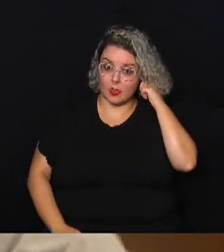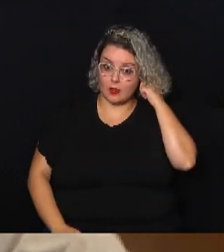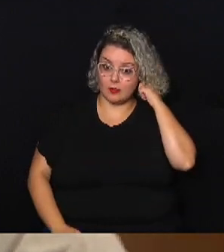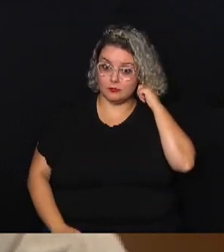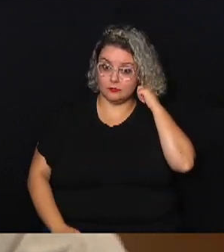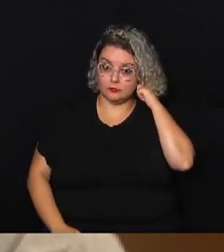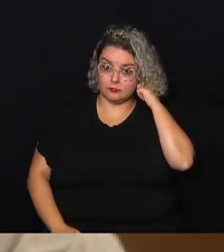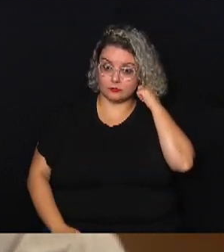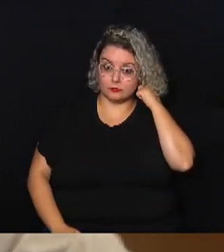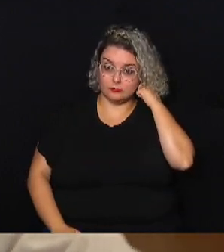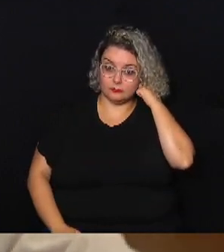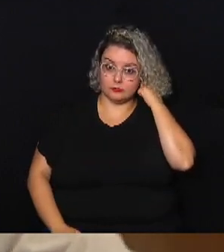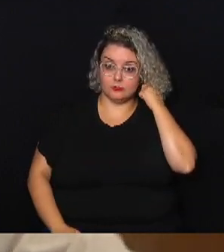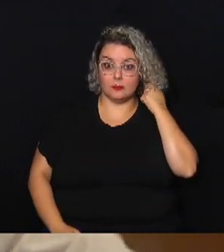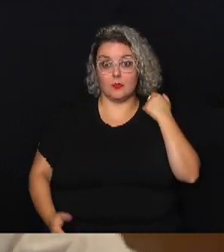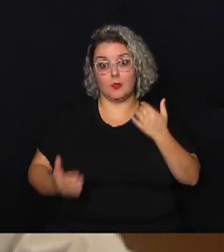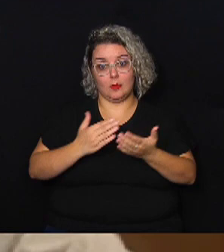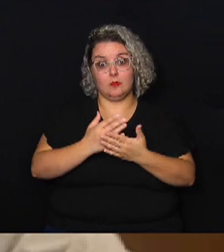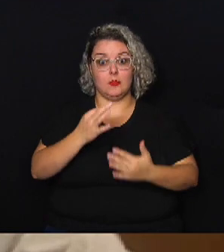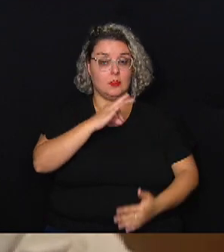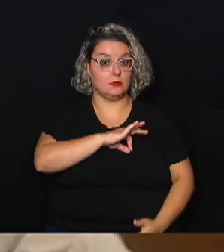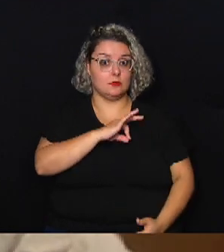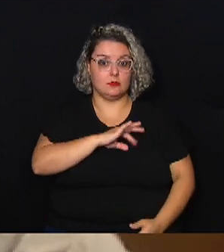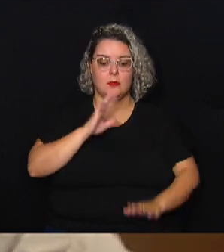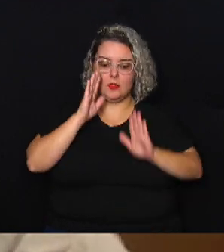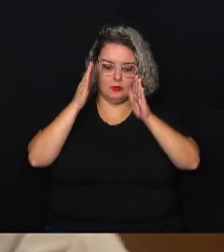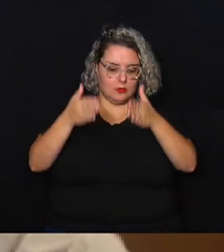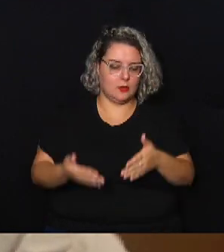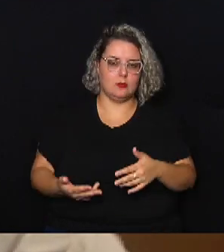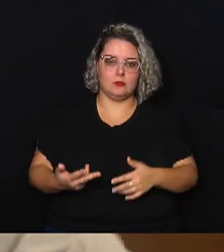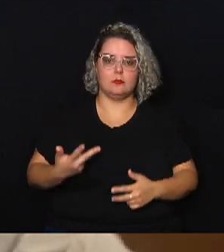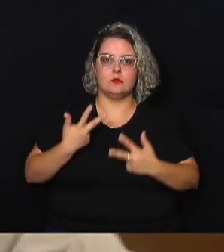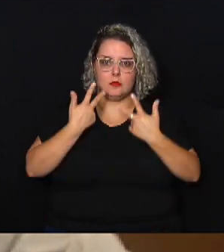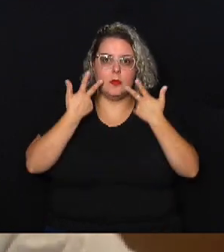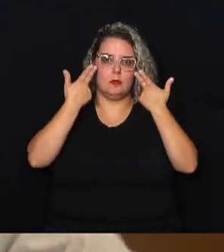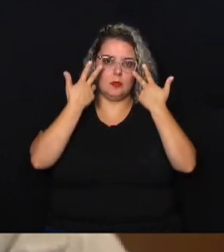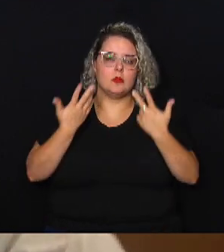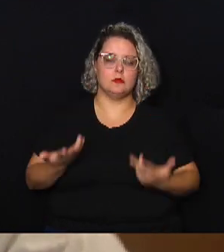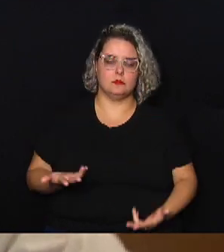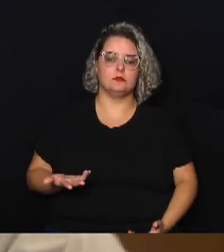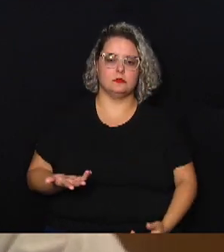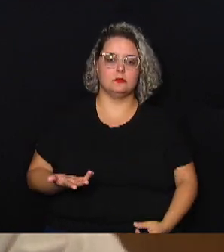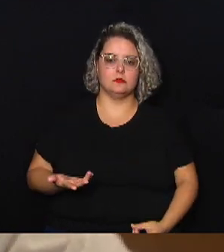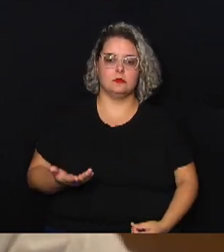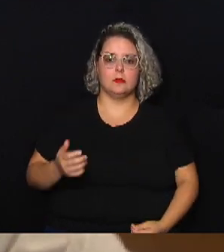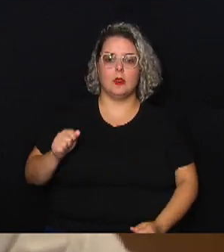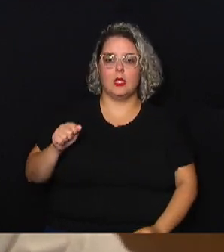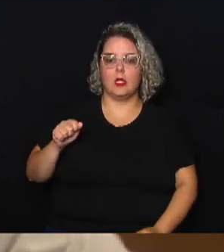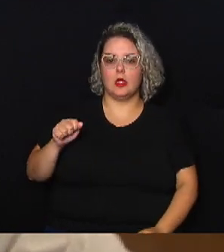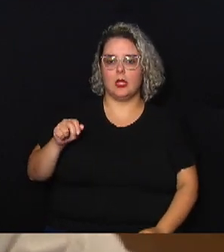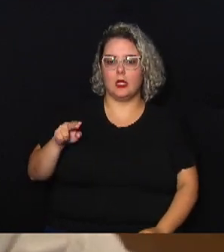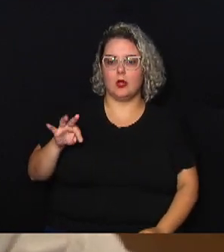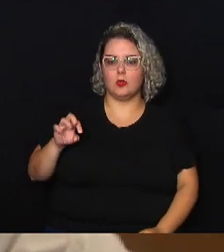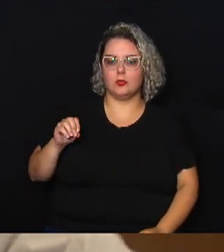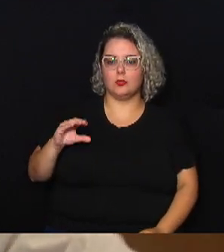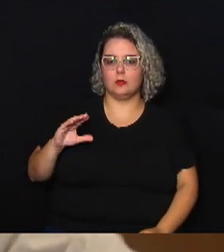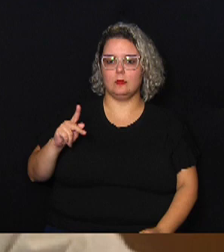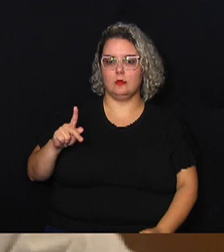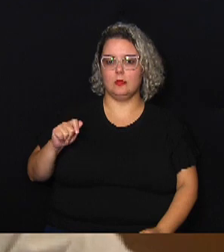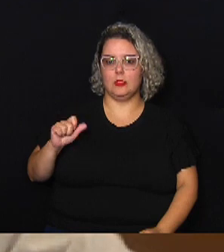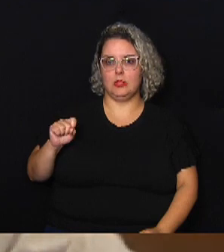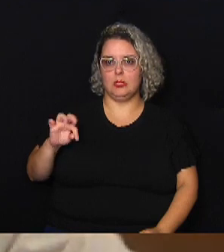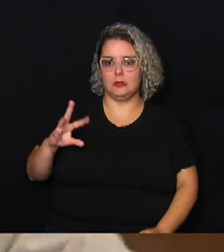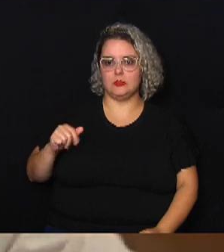ganhar o seu primeiro dinheiro e acabam priorizando isso, e faz muita diferença. Então, acho que a autoplastia é muito importante.